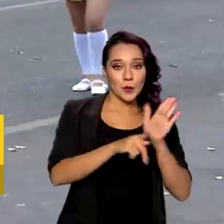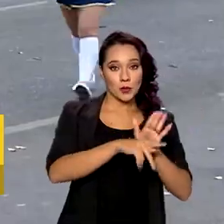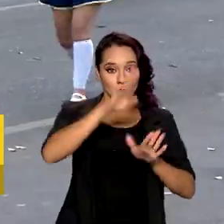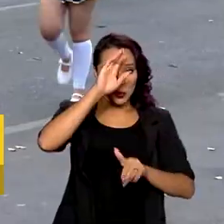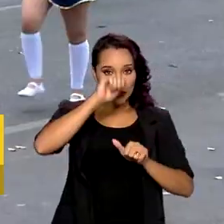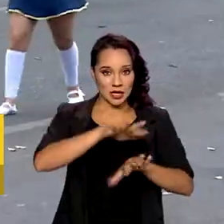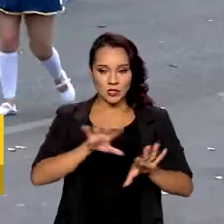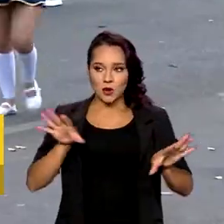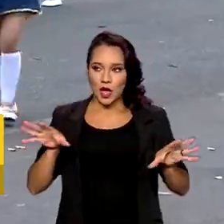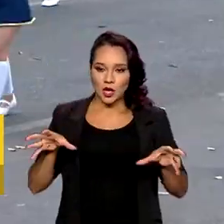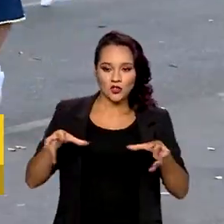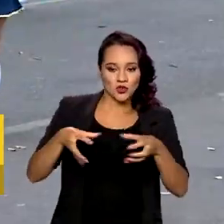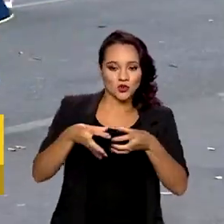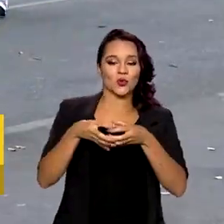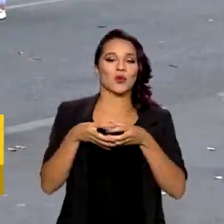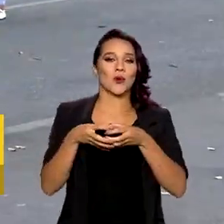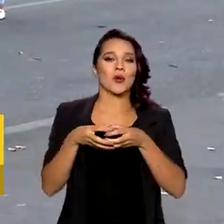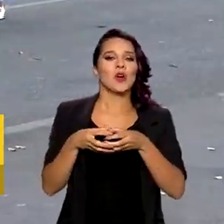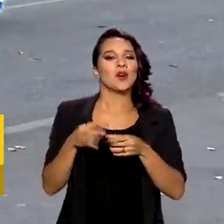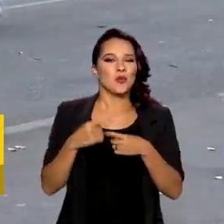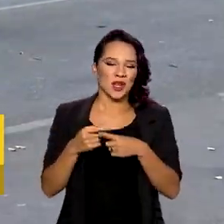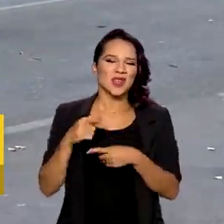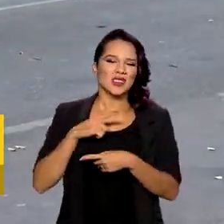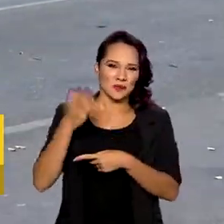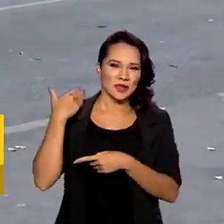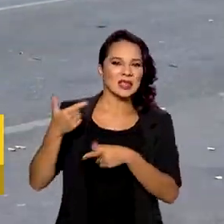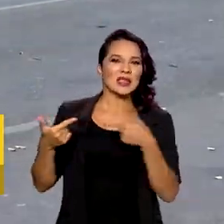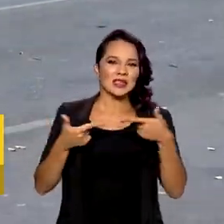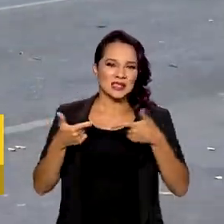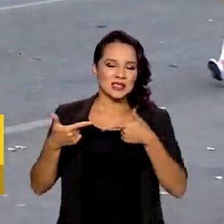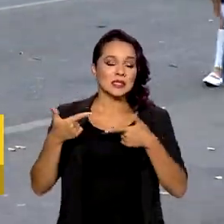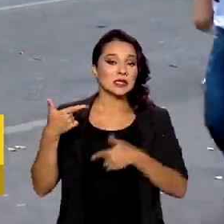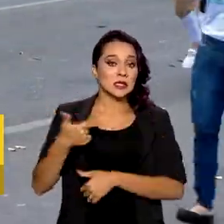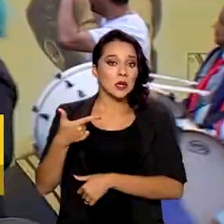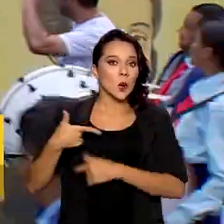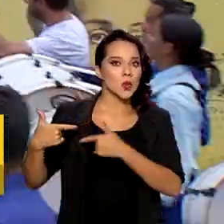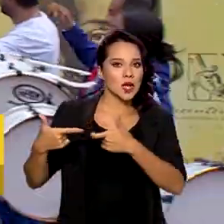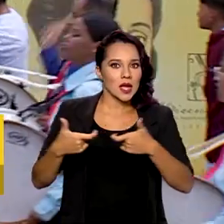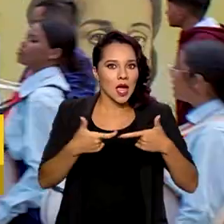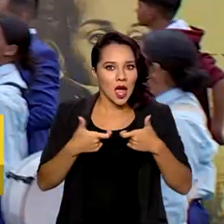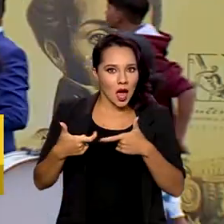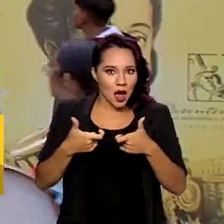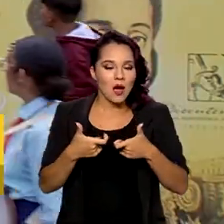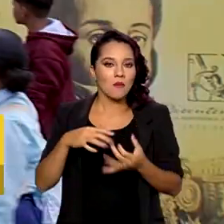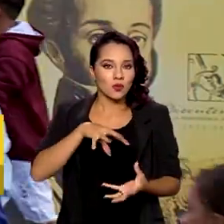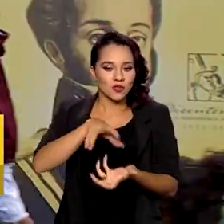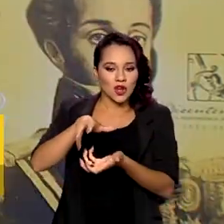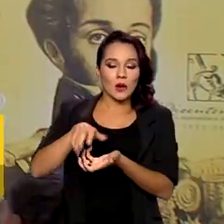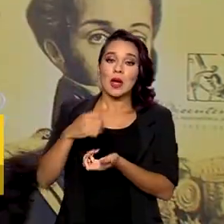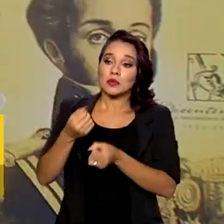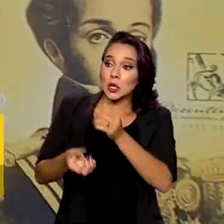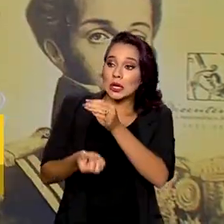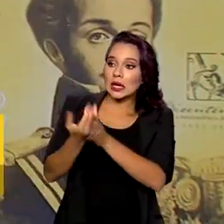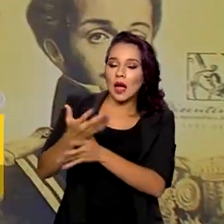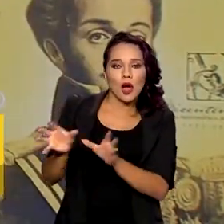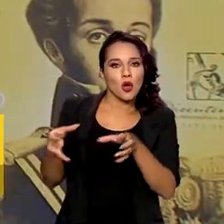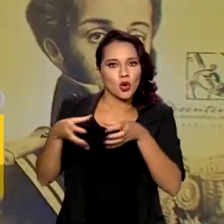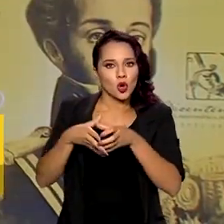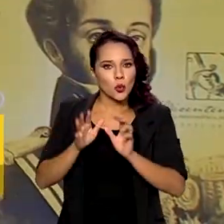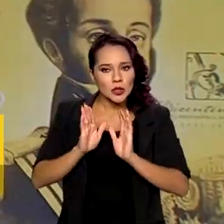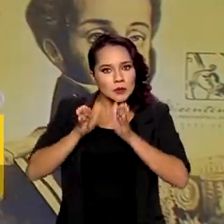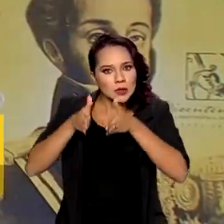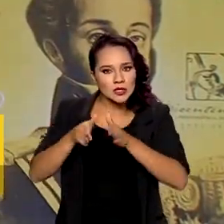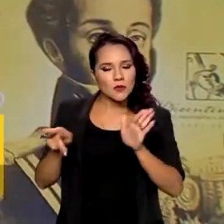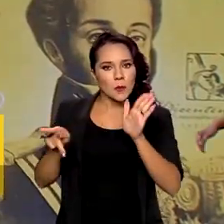da conjuntura, né? Tínhamos a Segunda Guerra acontecendo. Então, foi necessária a criação de uma força